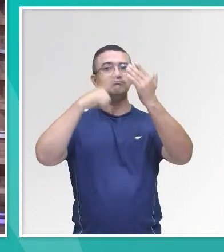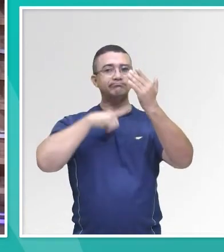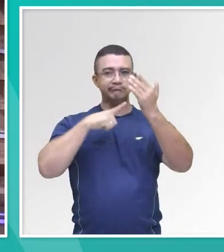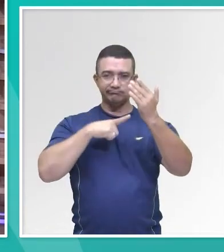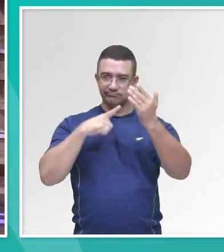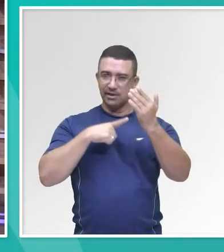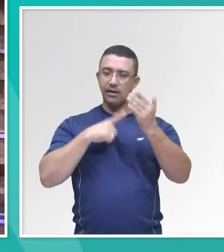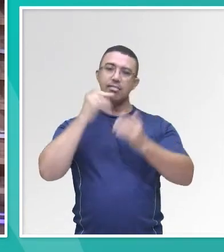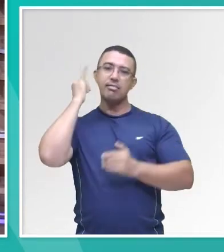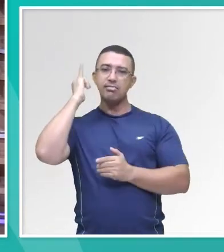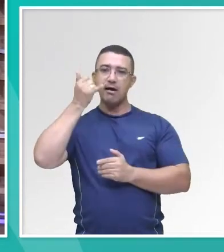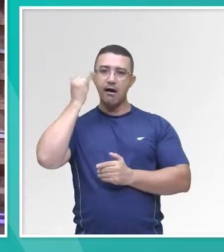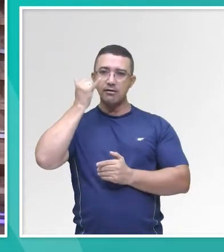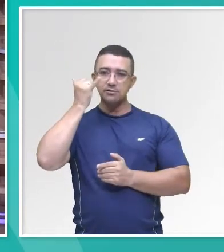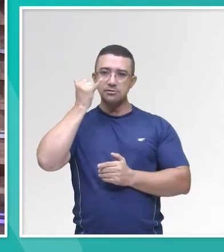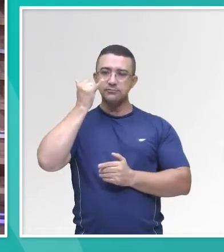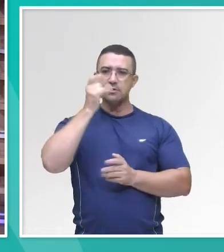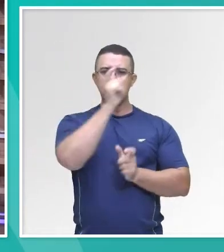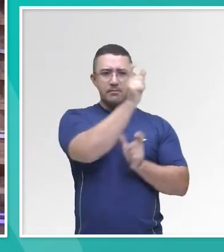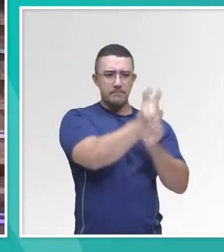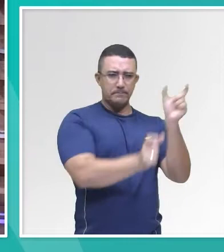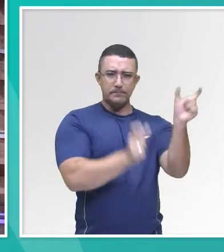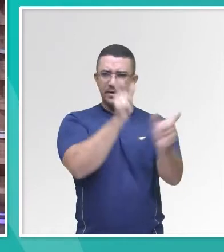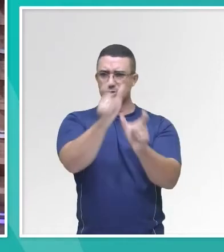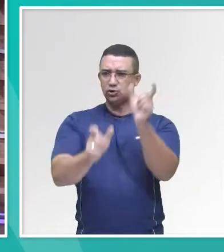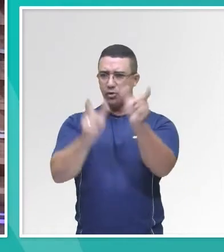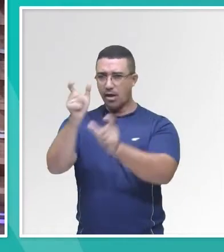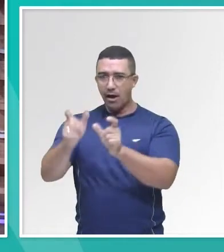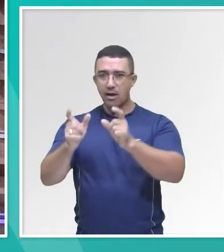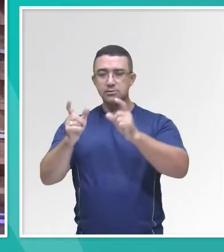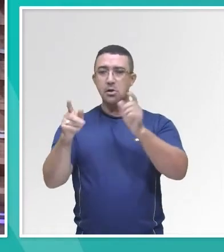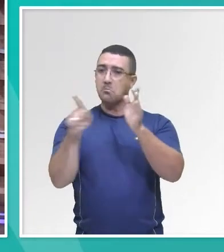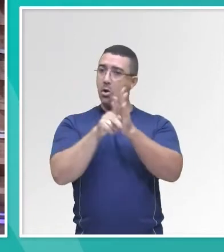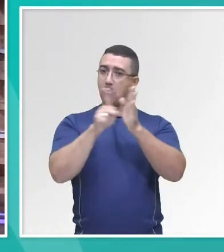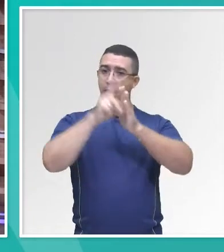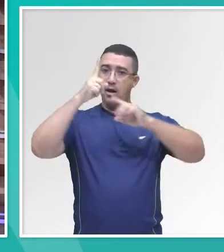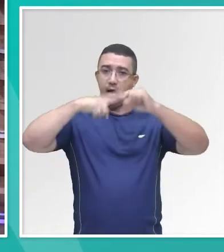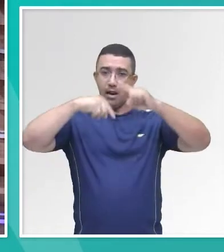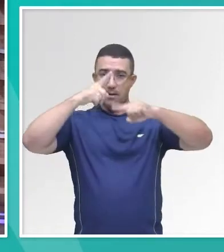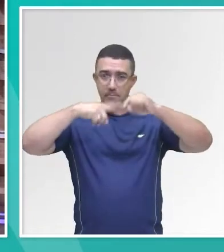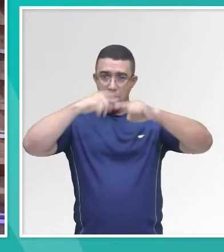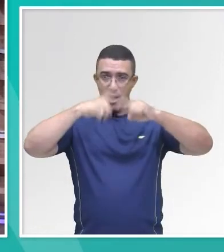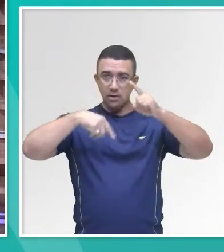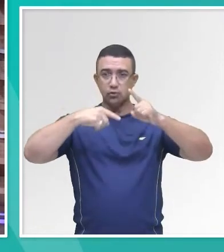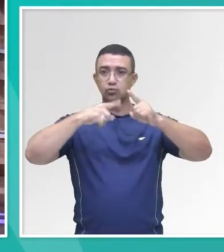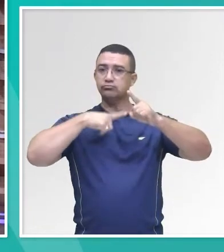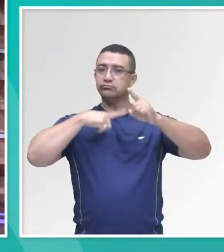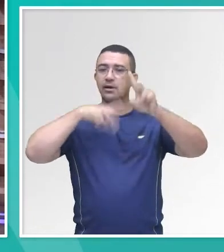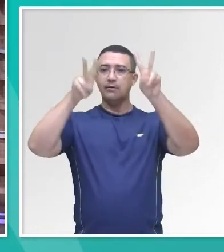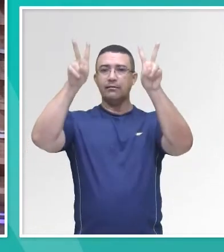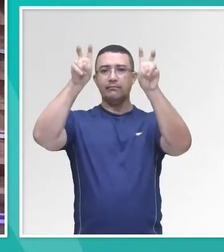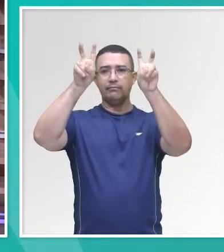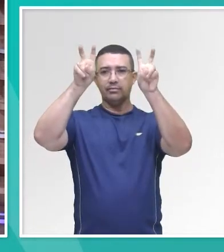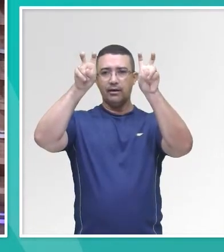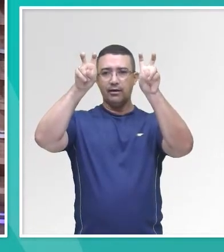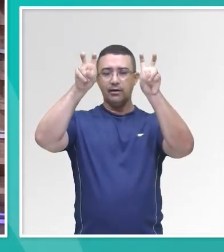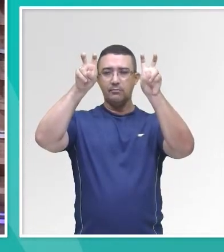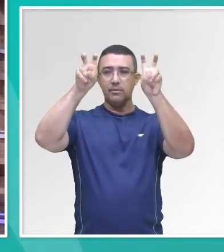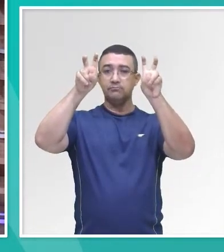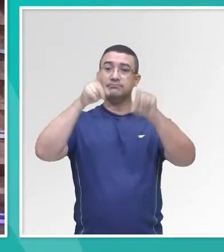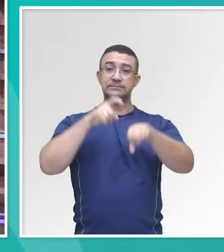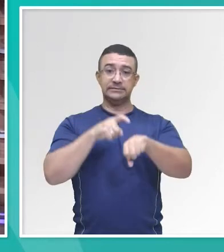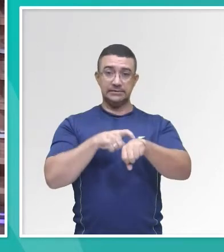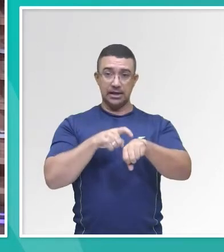os personagens, vai ter alguns elementos da narrativa, né, o enredo, vai ter o tempo que se passou essa história, vai ter